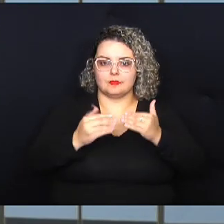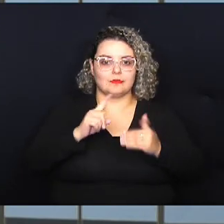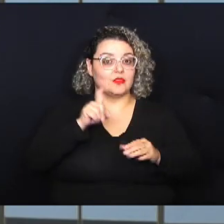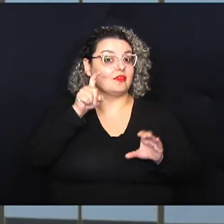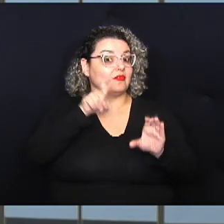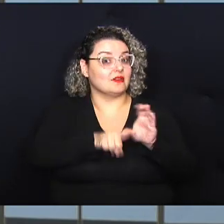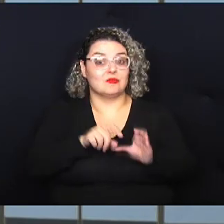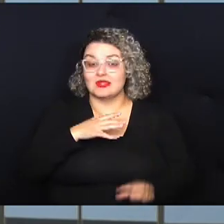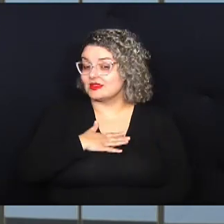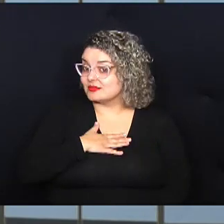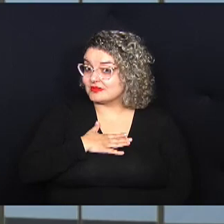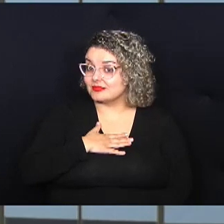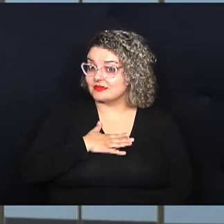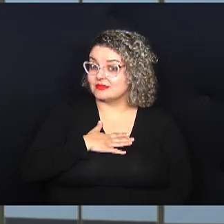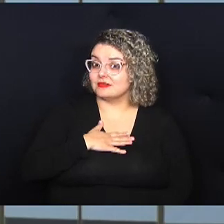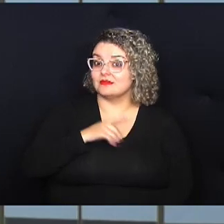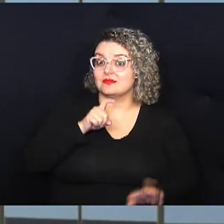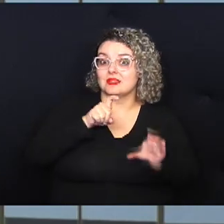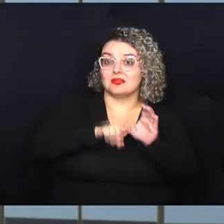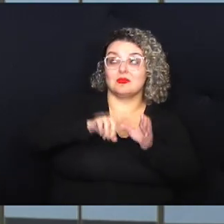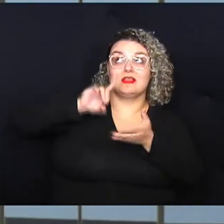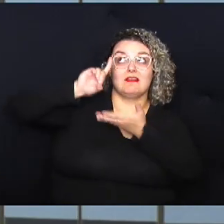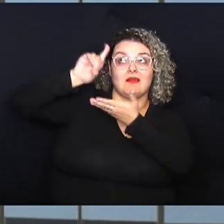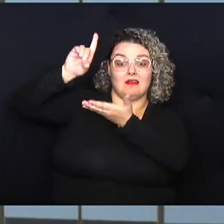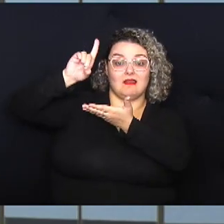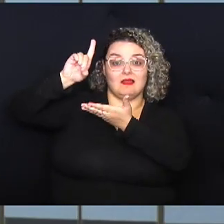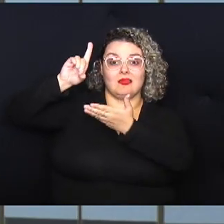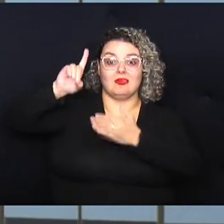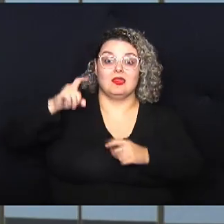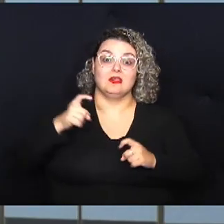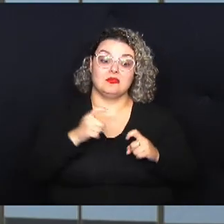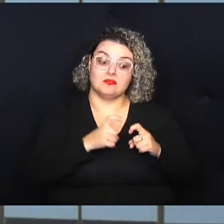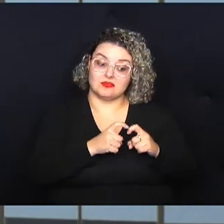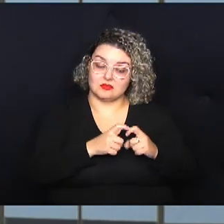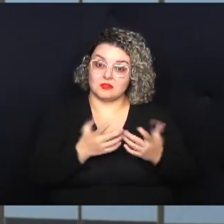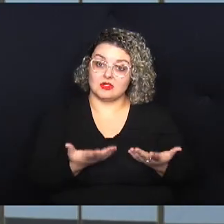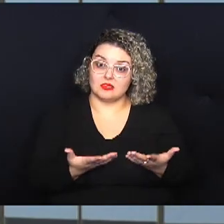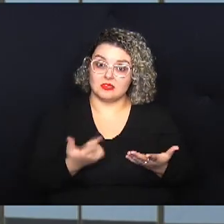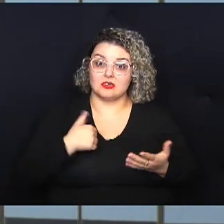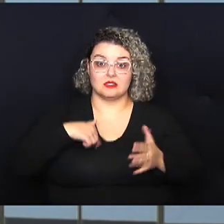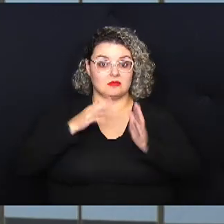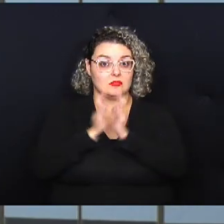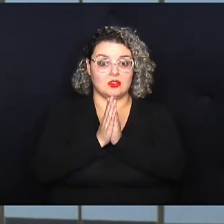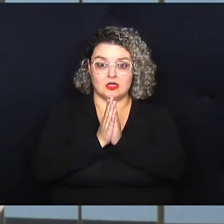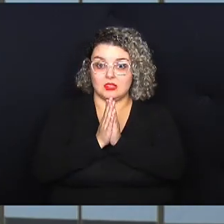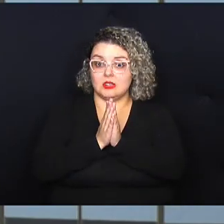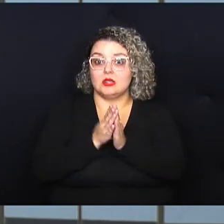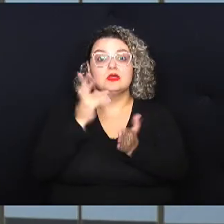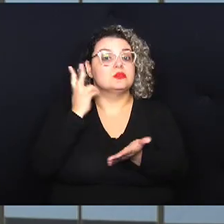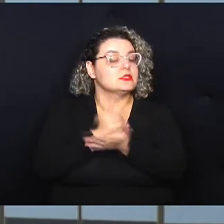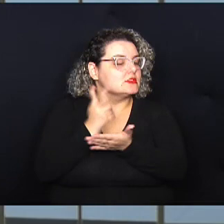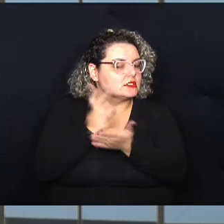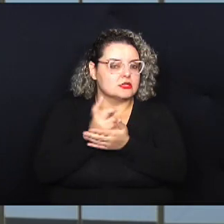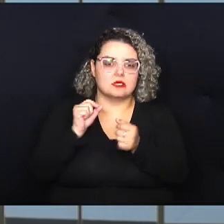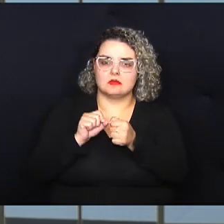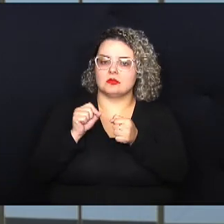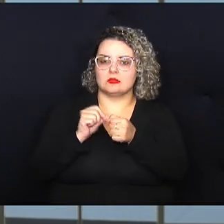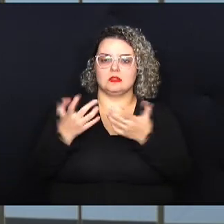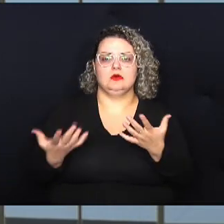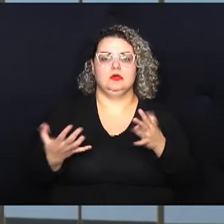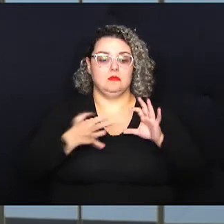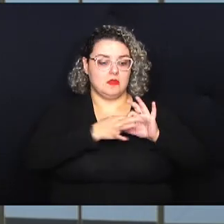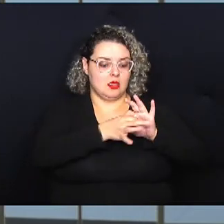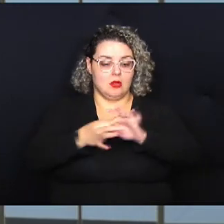mim, vai depender de Deus. E das mãos dos médicos, né? Das minhas orações, que eu não deixo de fazer nunca, da minha corrente de